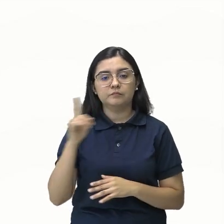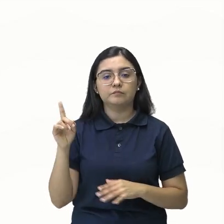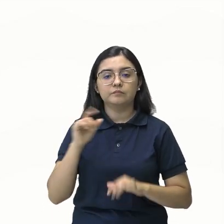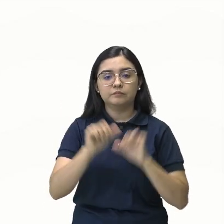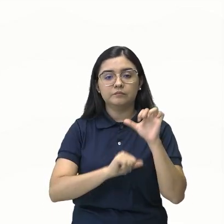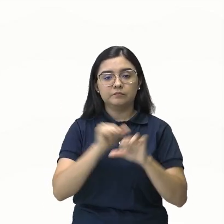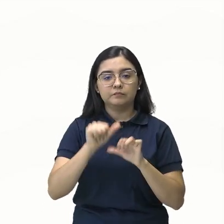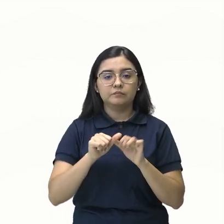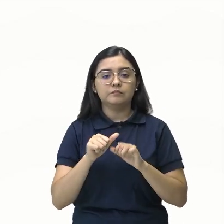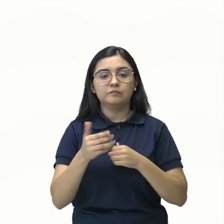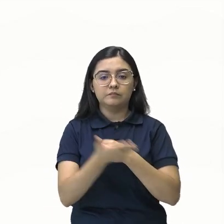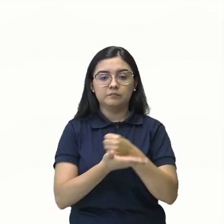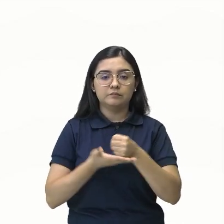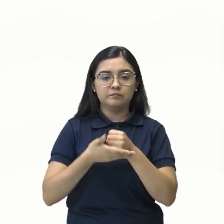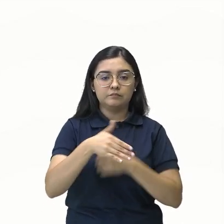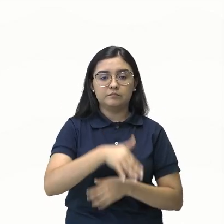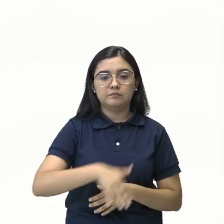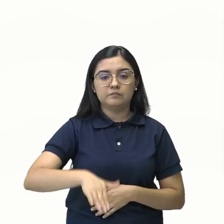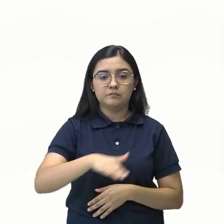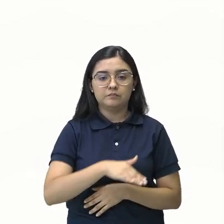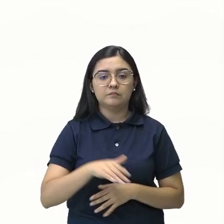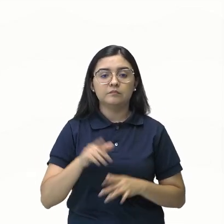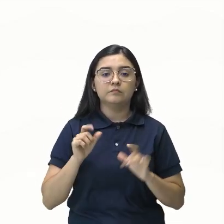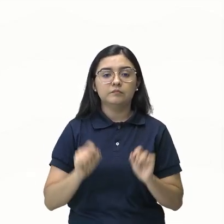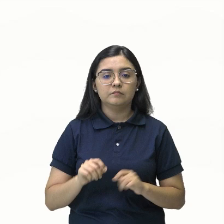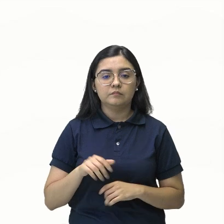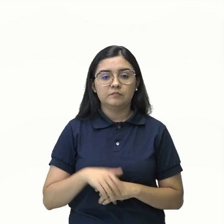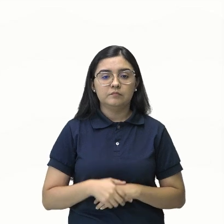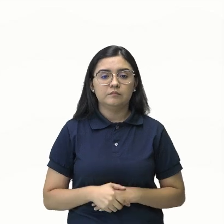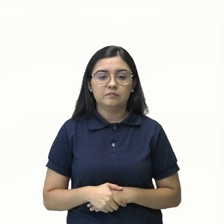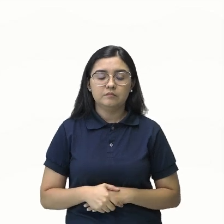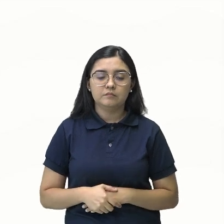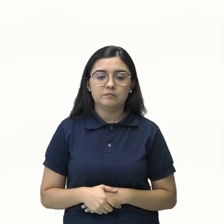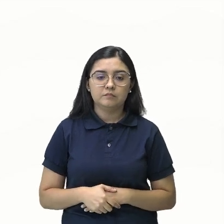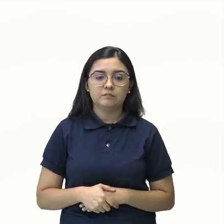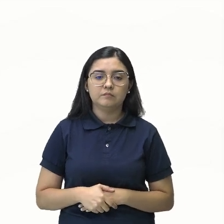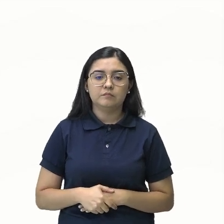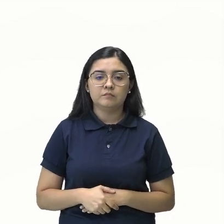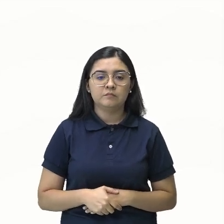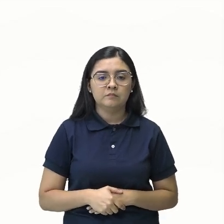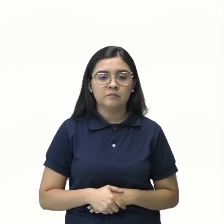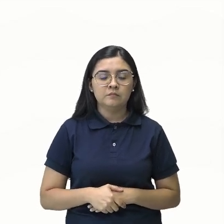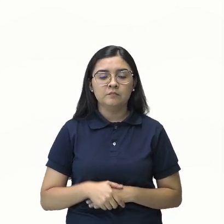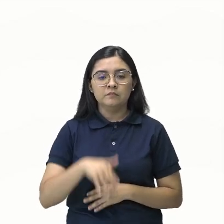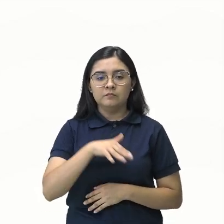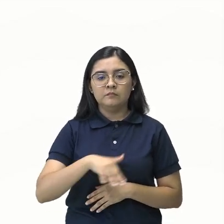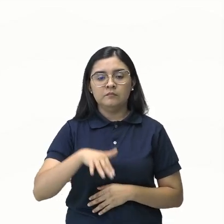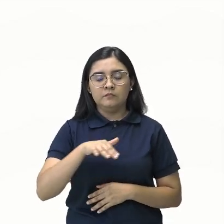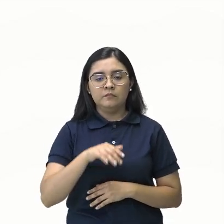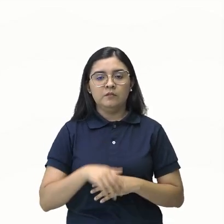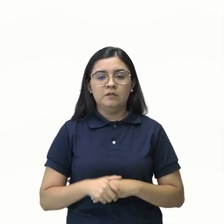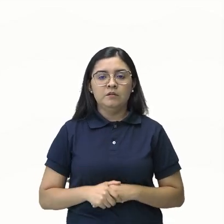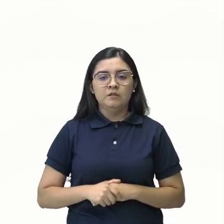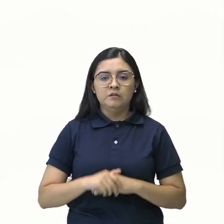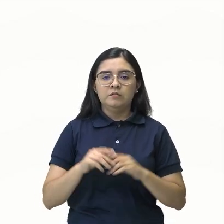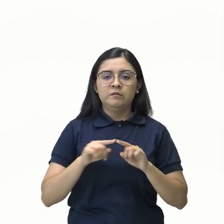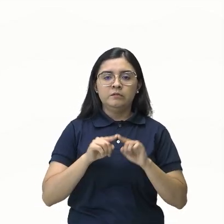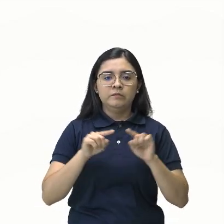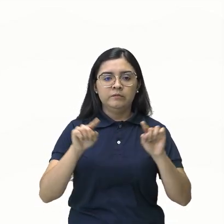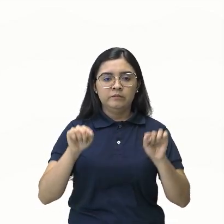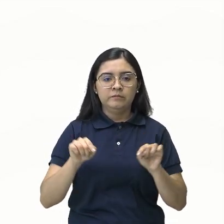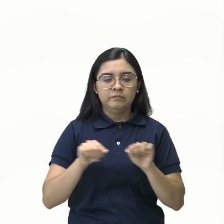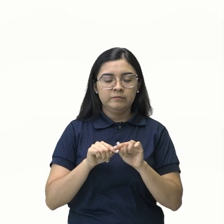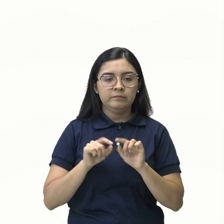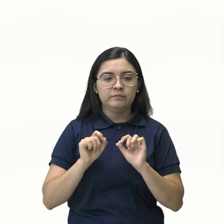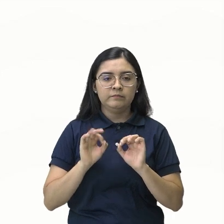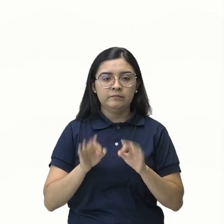e a minha área da base, eu já coloquei ela a área do quadrado, que é lado ao quadrado. Ok?